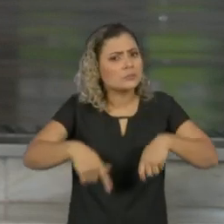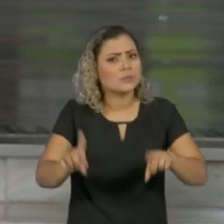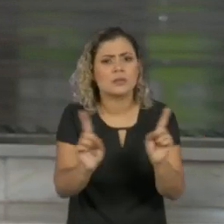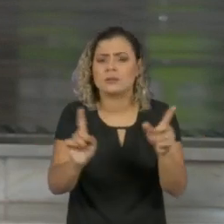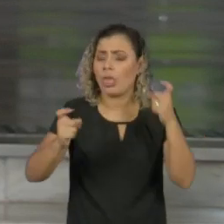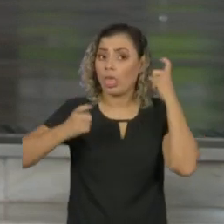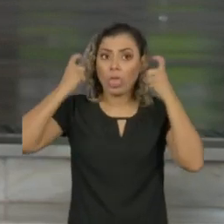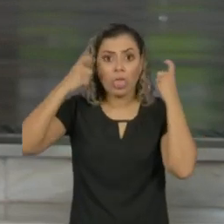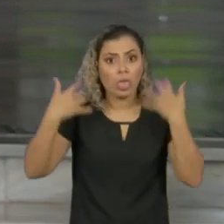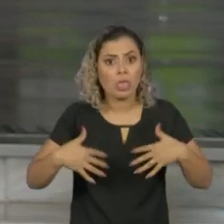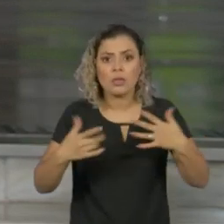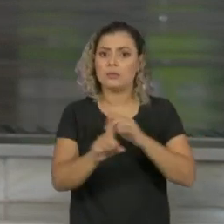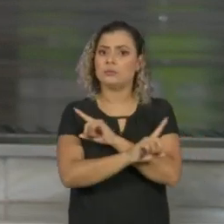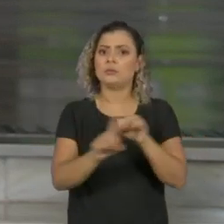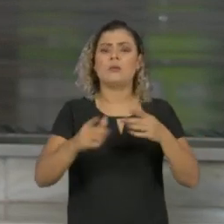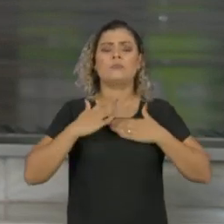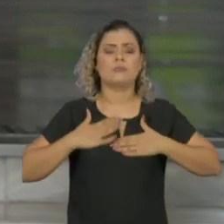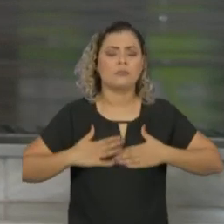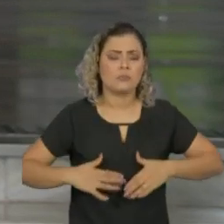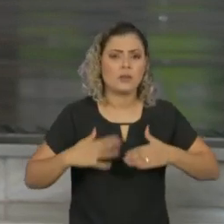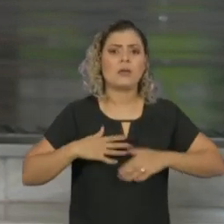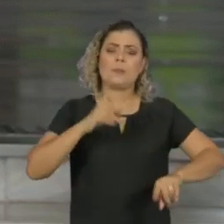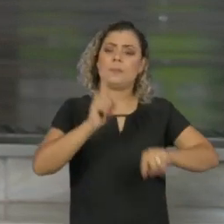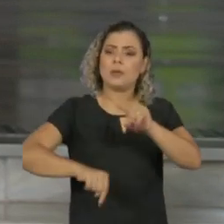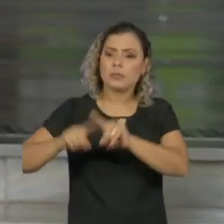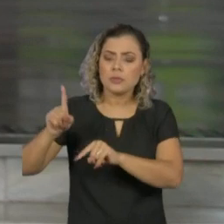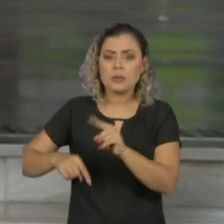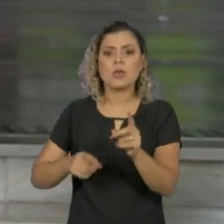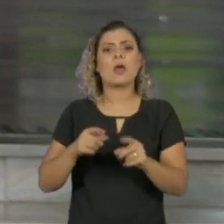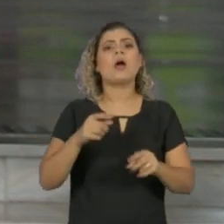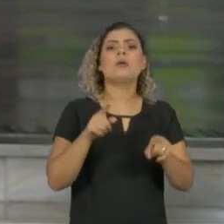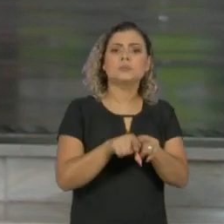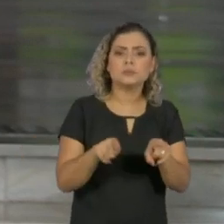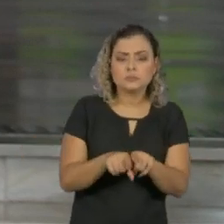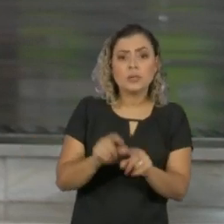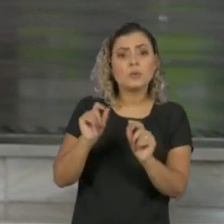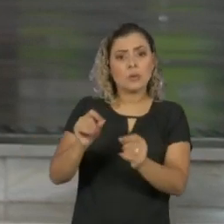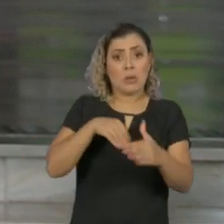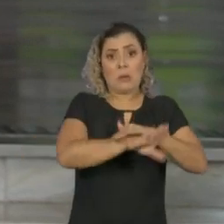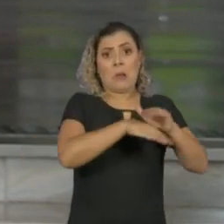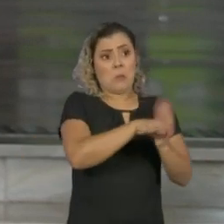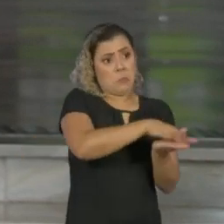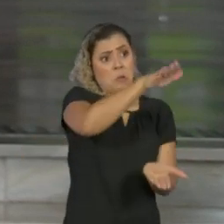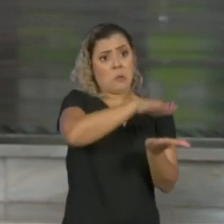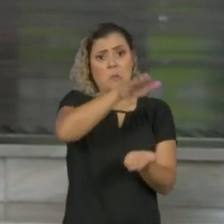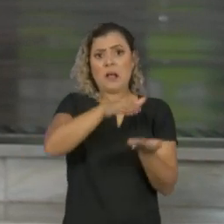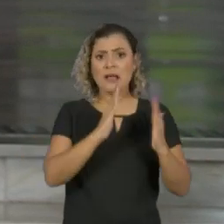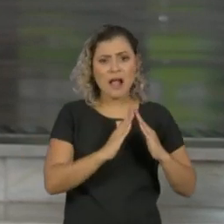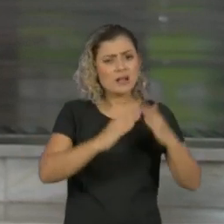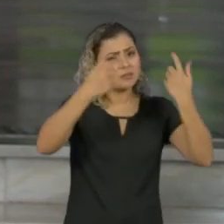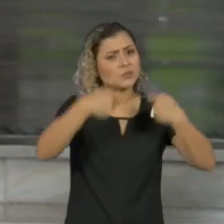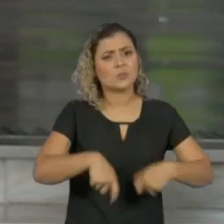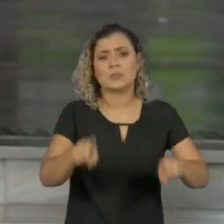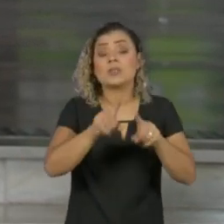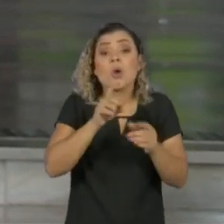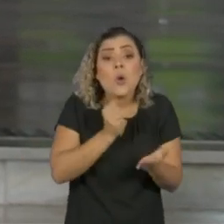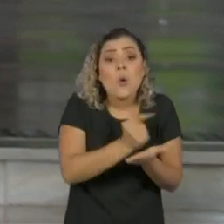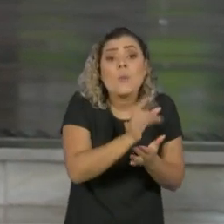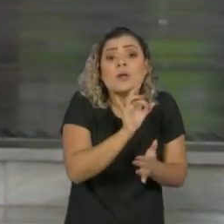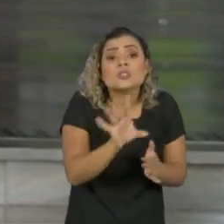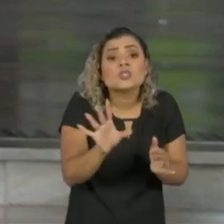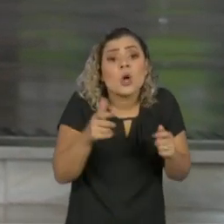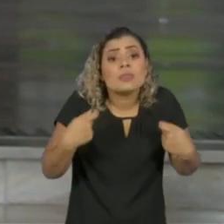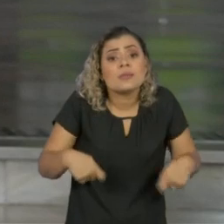outros centros de venda de produtos de consumo para um estoque desnecessário. Comprem apenas aquilo que